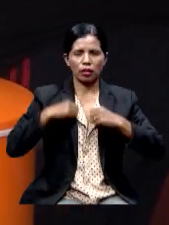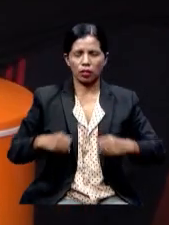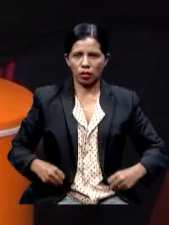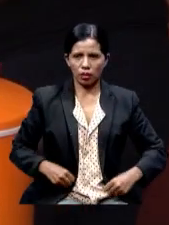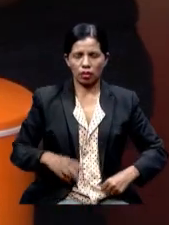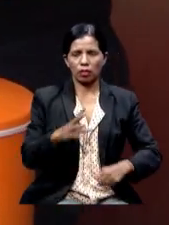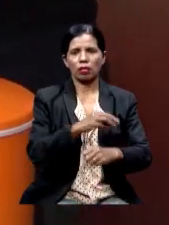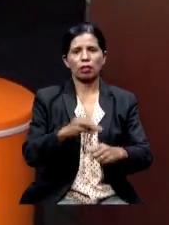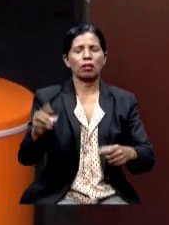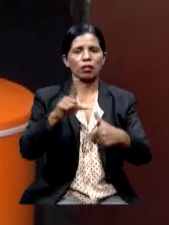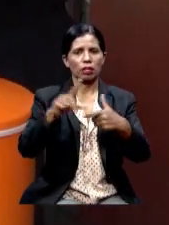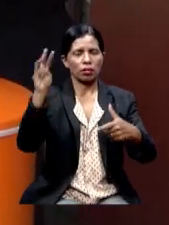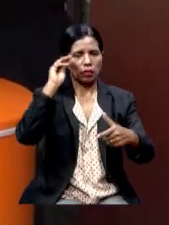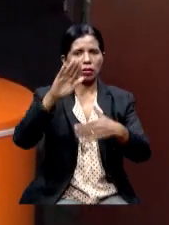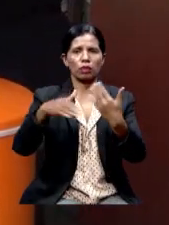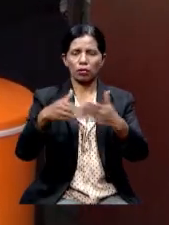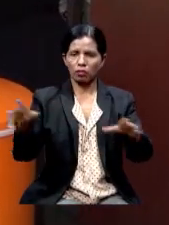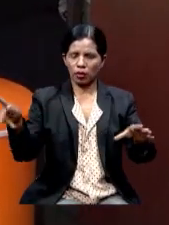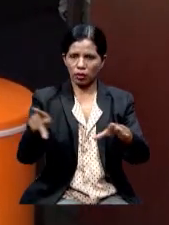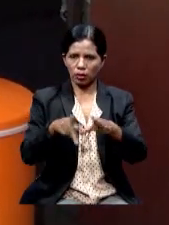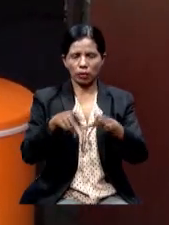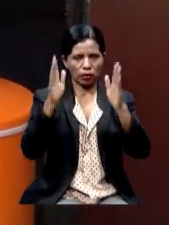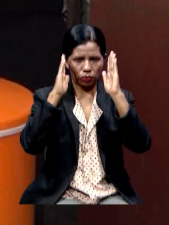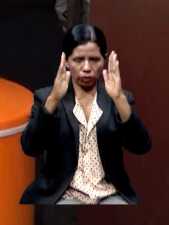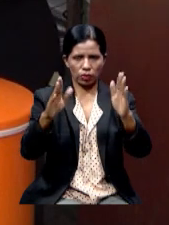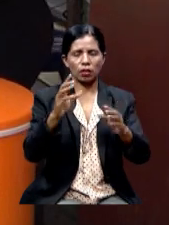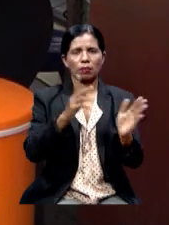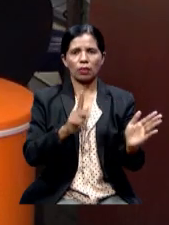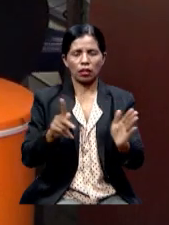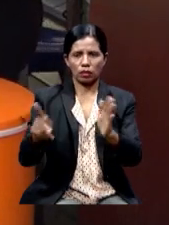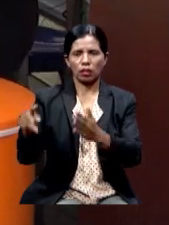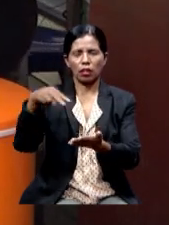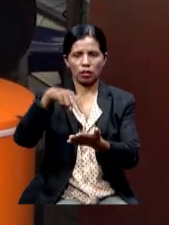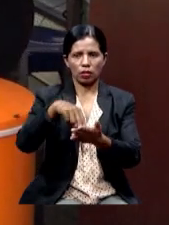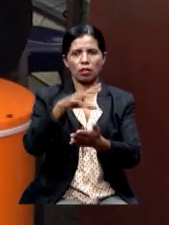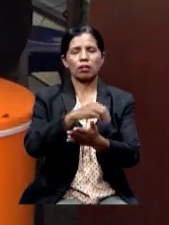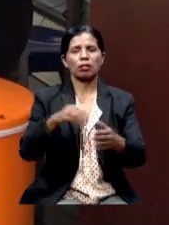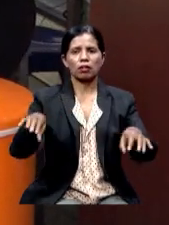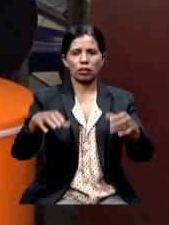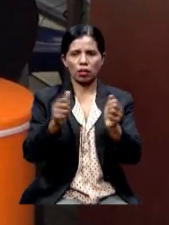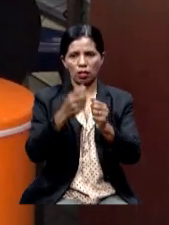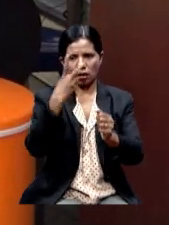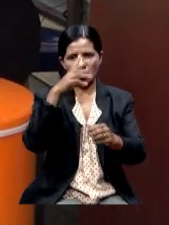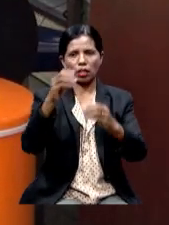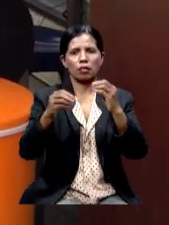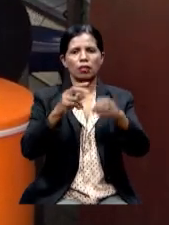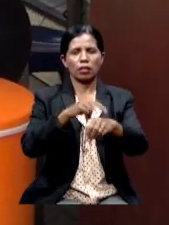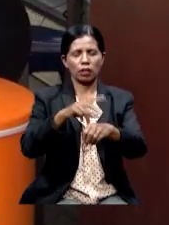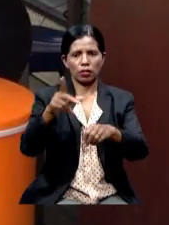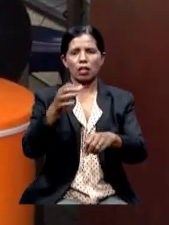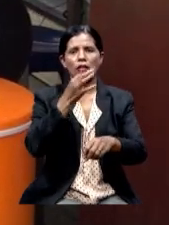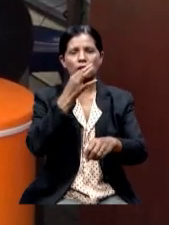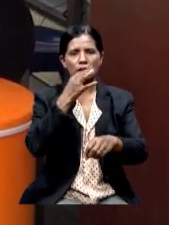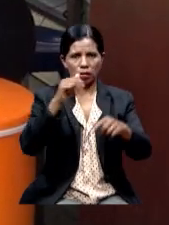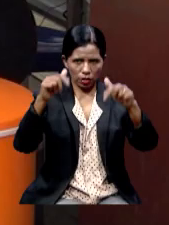Rolina Ministerial nebe hola parte e assunto ne e ona plano a tu estabelece sistema controlo nacional ba ihan ia